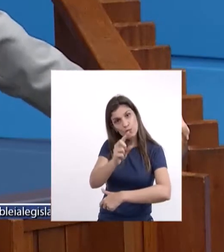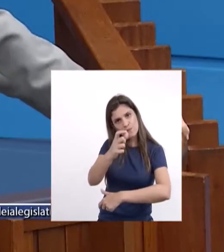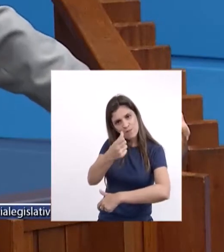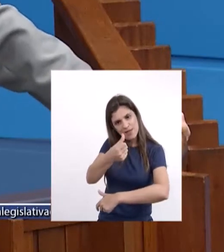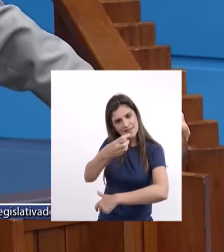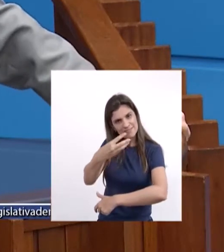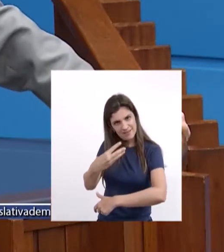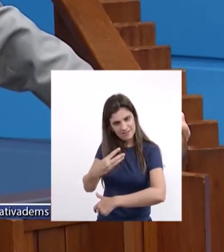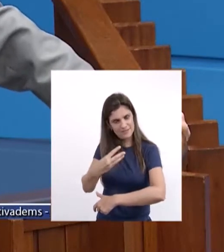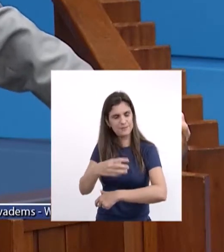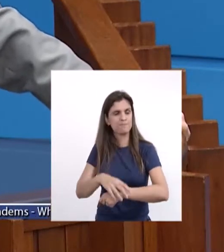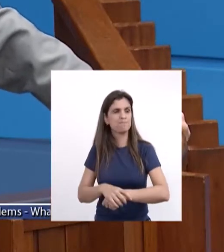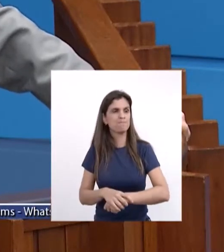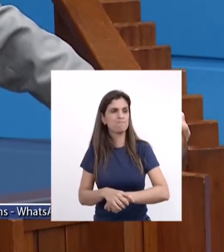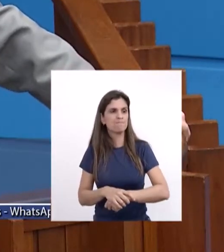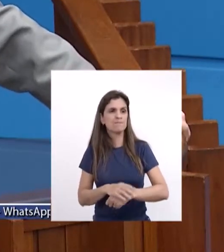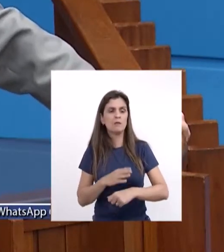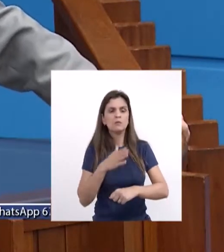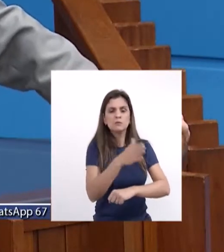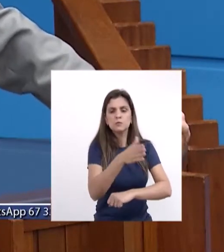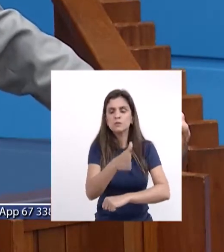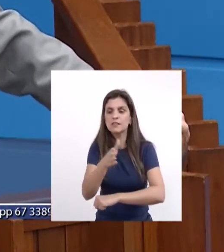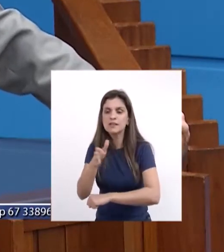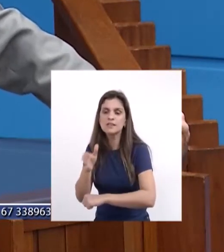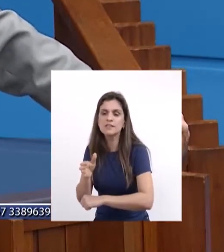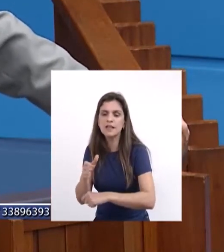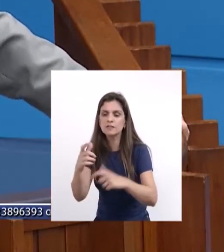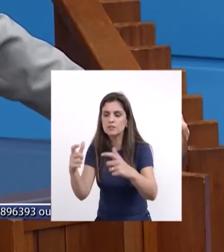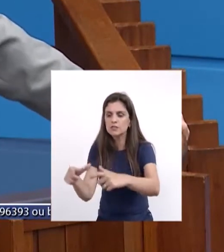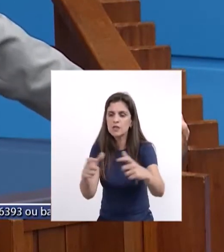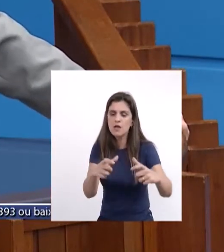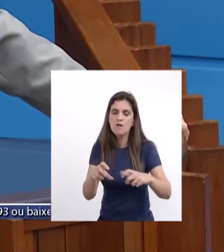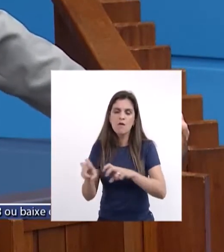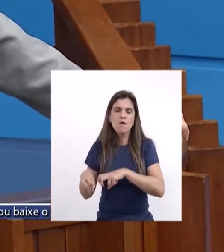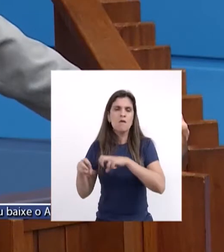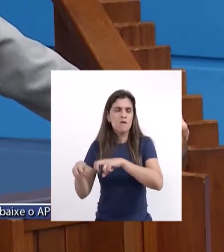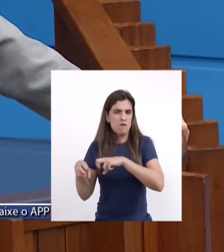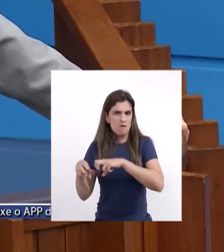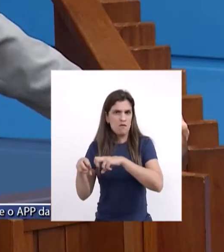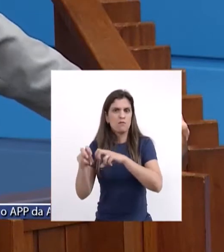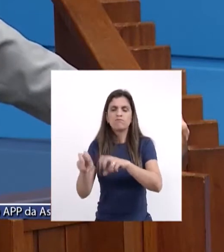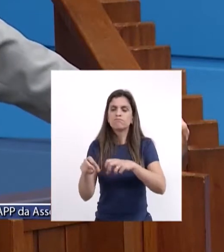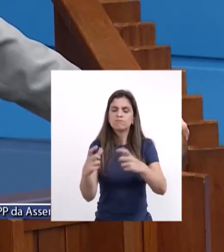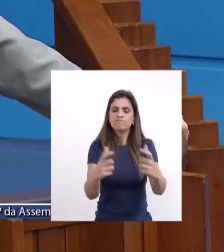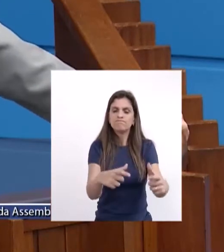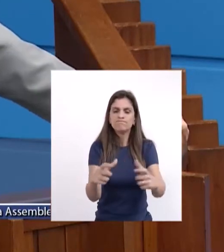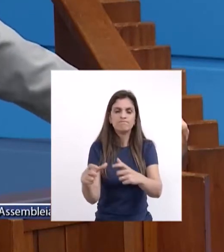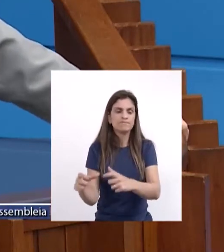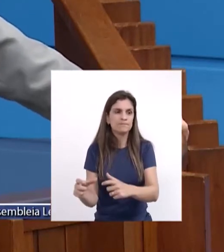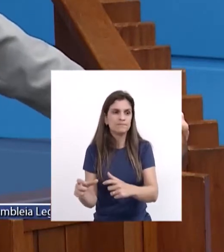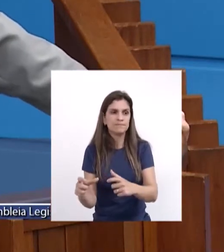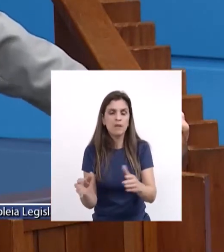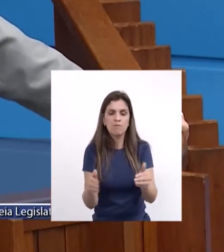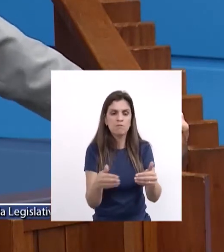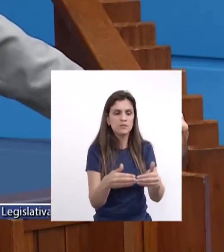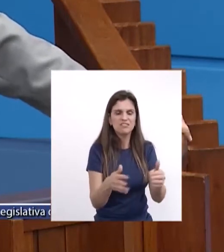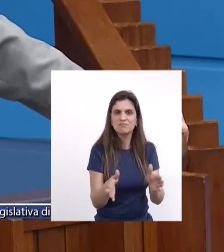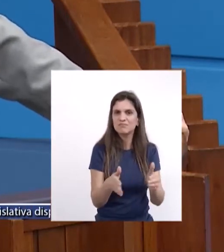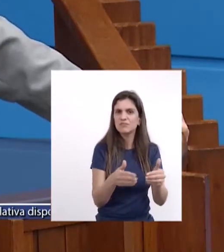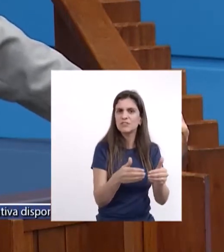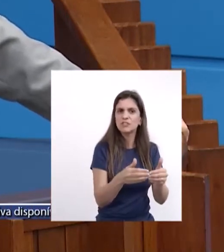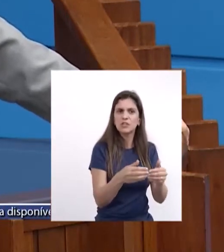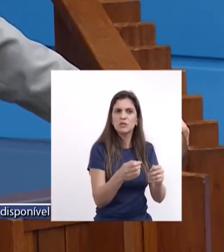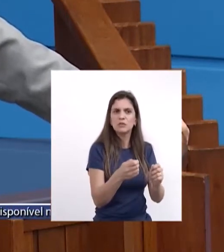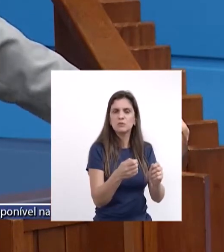acessos às propriedades, a comércios que tiveram os seus acessos fechados e praticamente essas empresas hoje